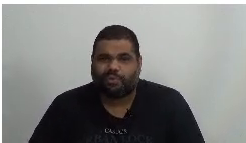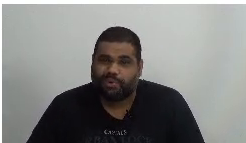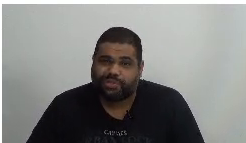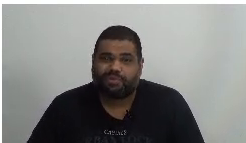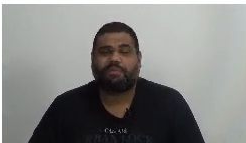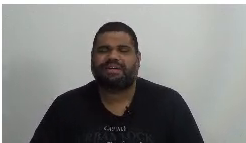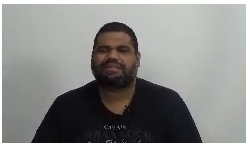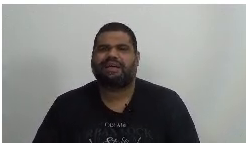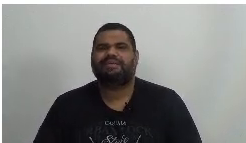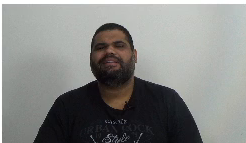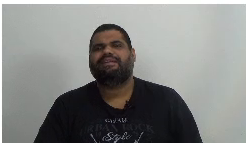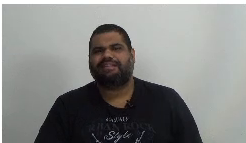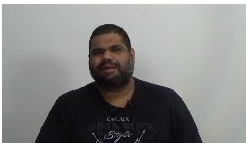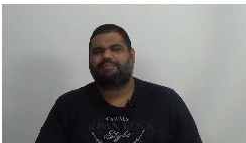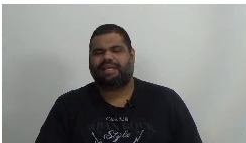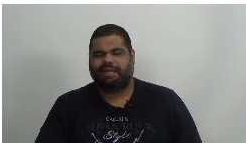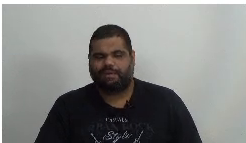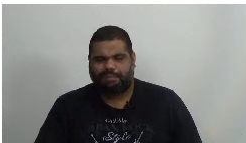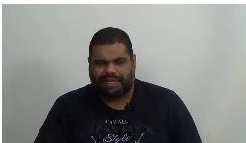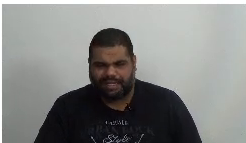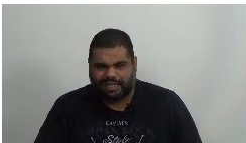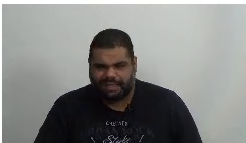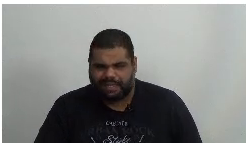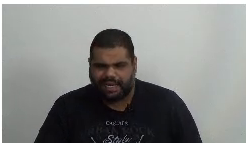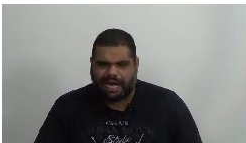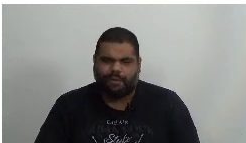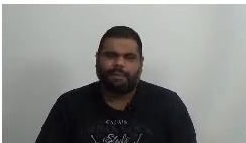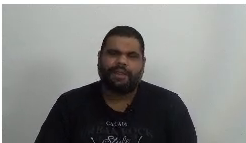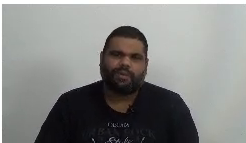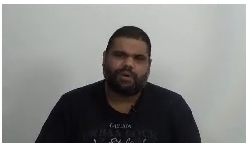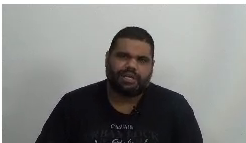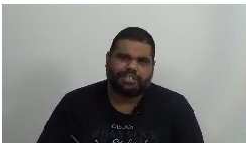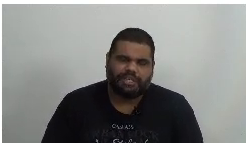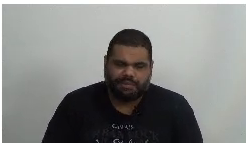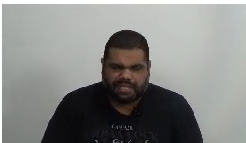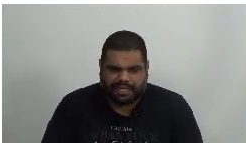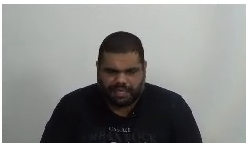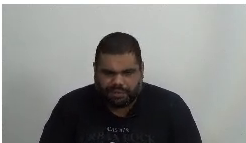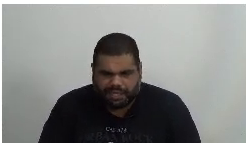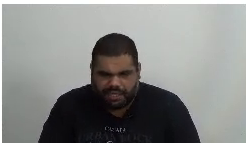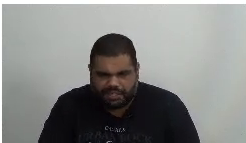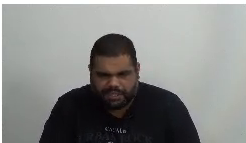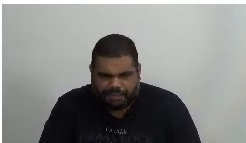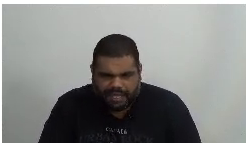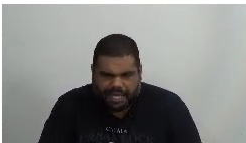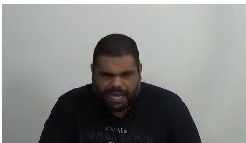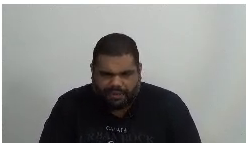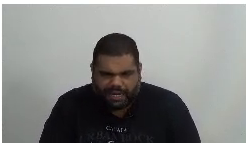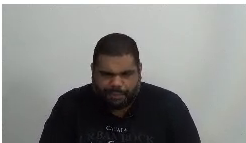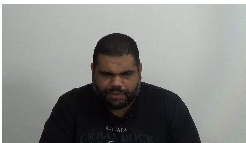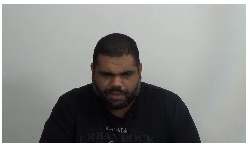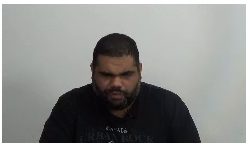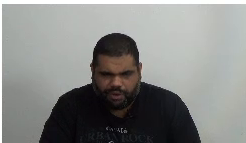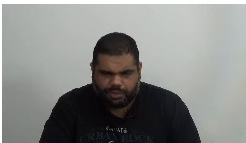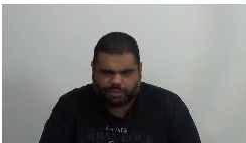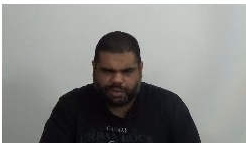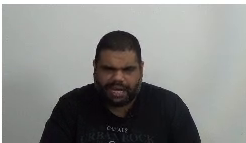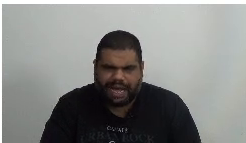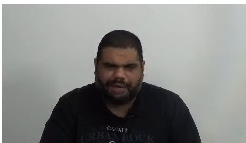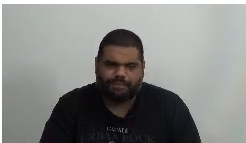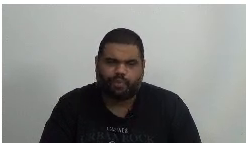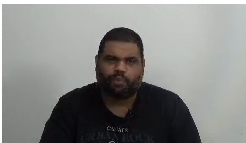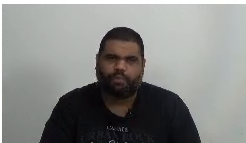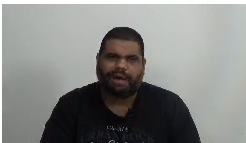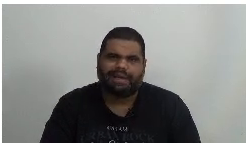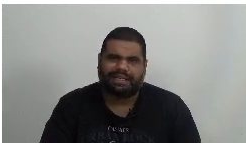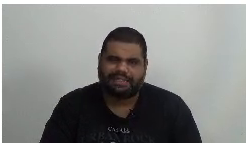meu concurso, eu vou passar na PM Paraná. Legal? Corrigimos aqui o quiz. Agora, pessoal, vamos